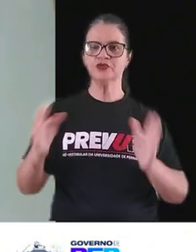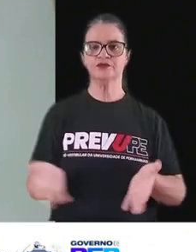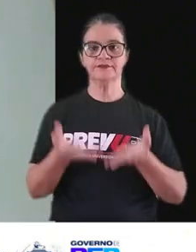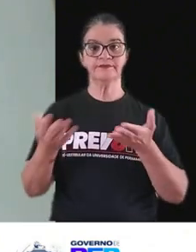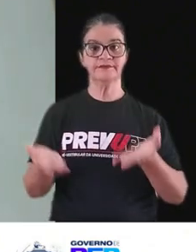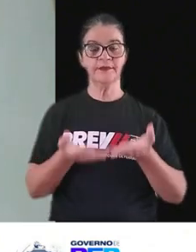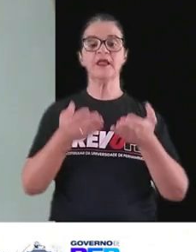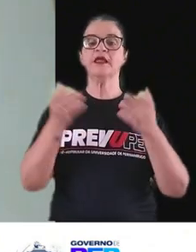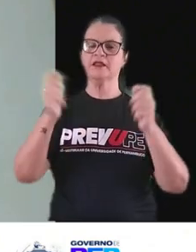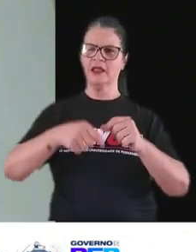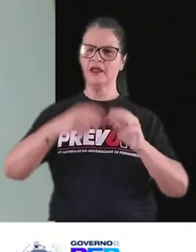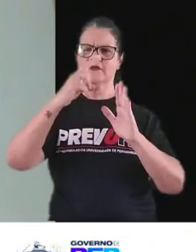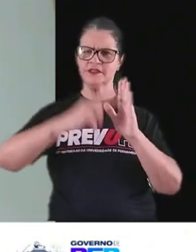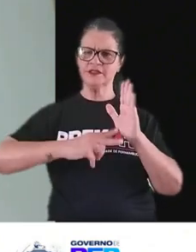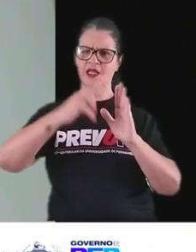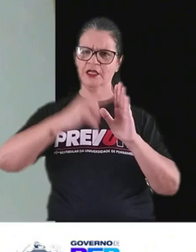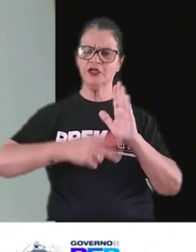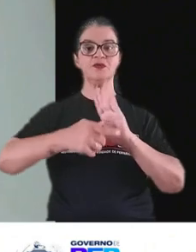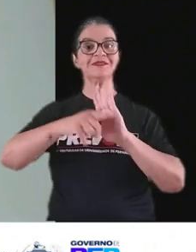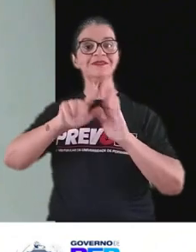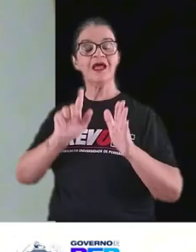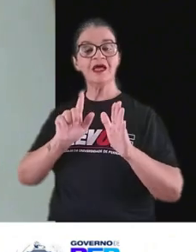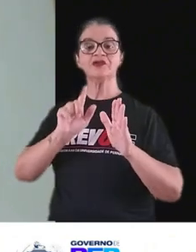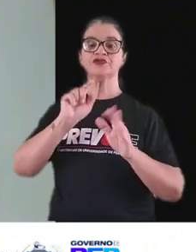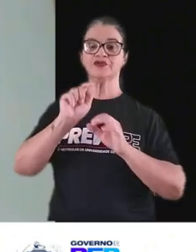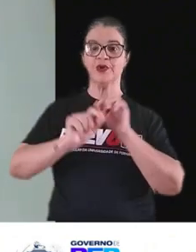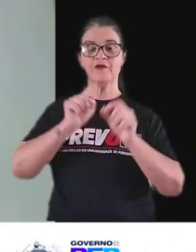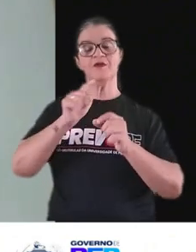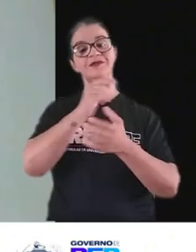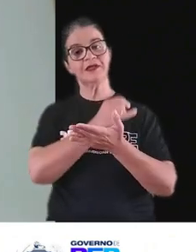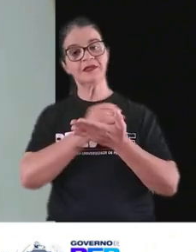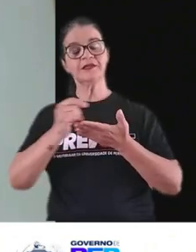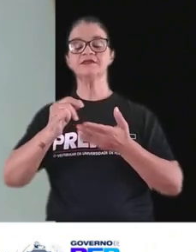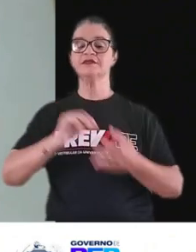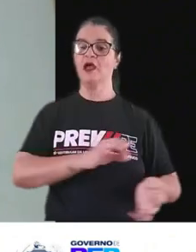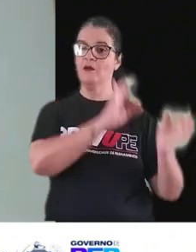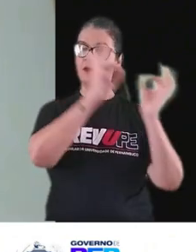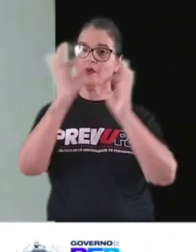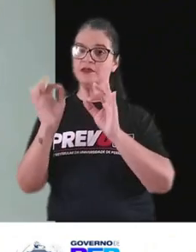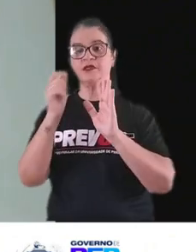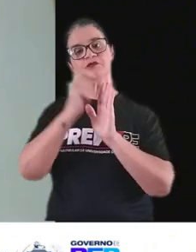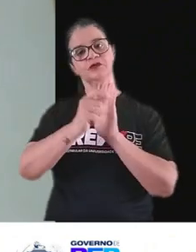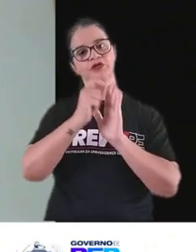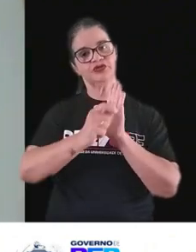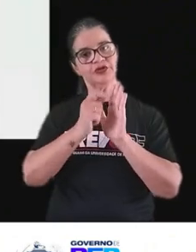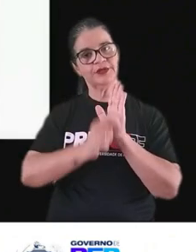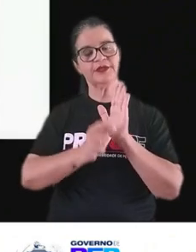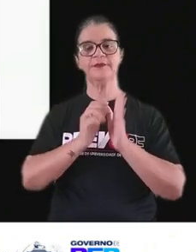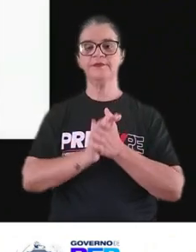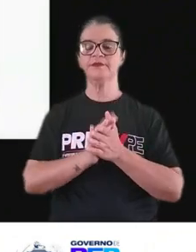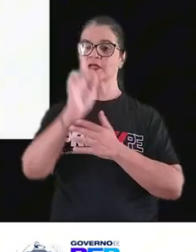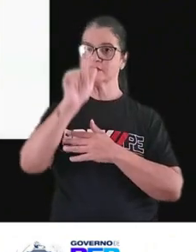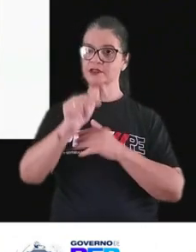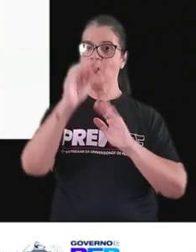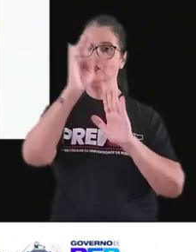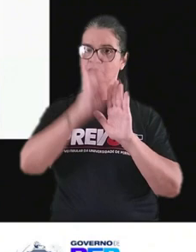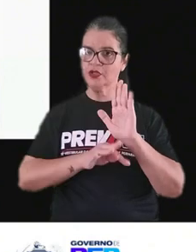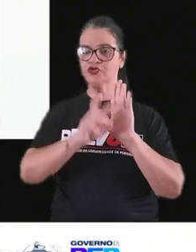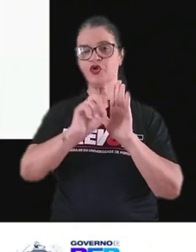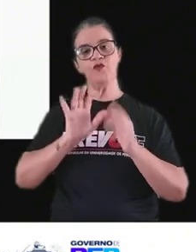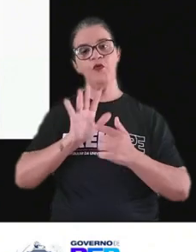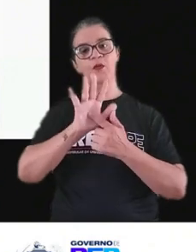motivadores que devem ser lidos antes de você iniciar o processo da escrita são esses